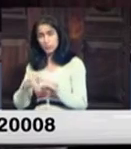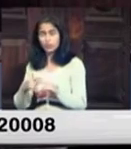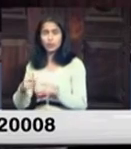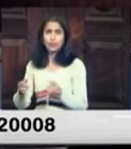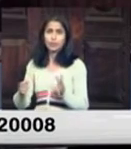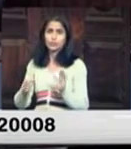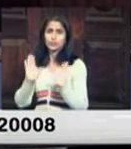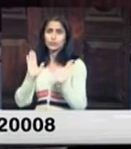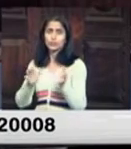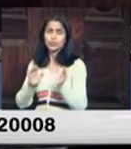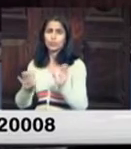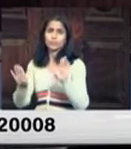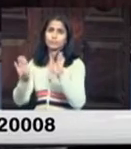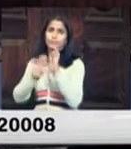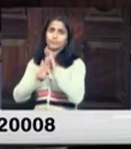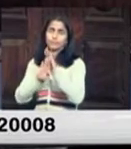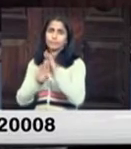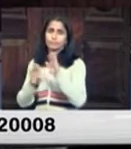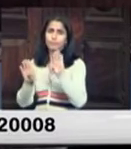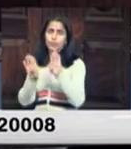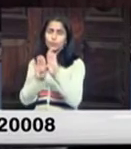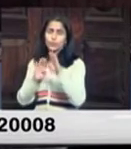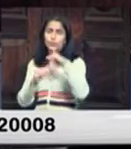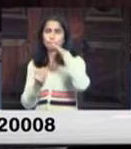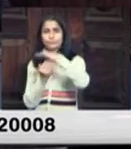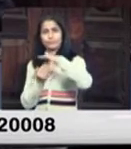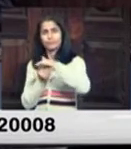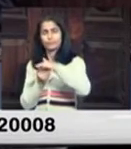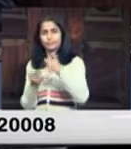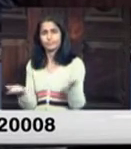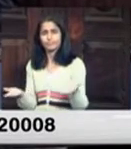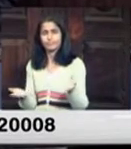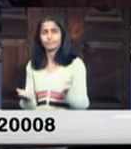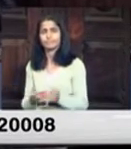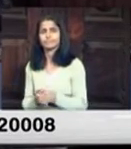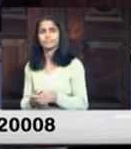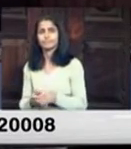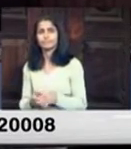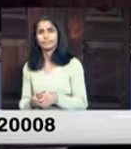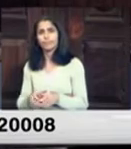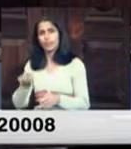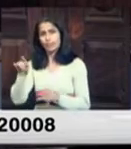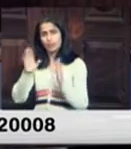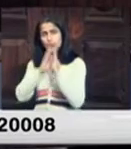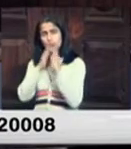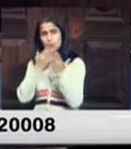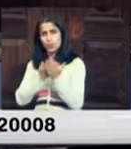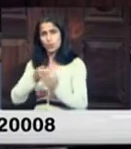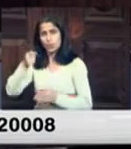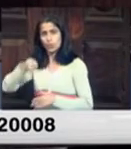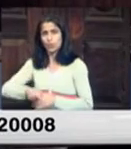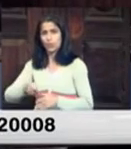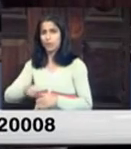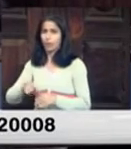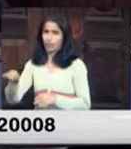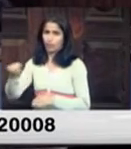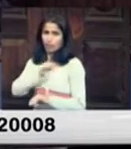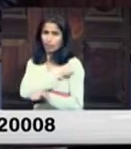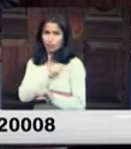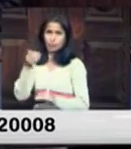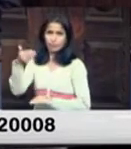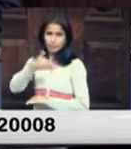turno, se não há matrícula, se não é possível matricular, se essas escolas já estão sendo obrigadas a recusar matrícula